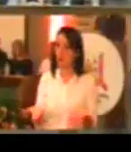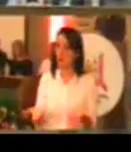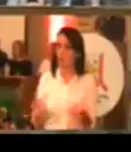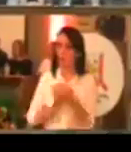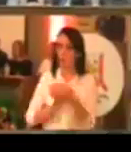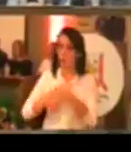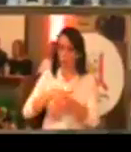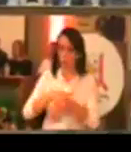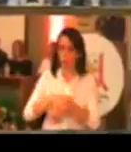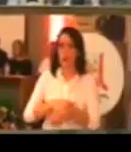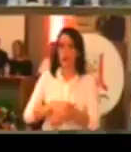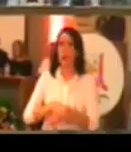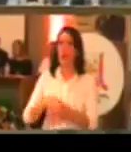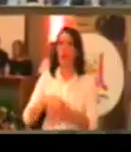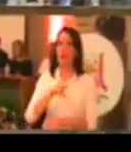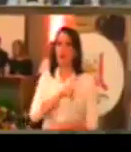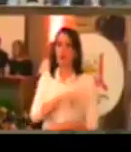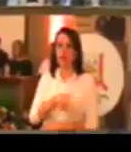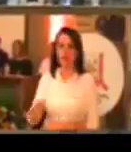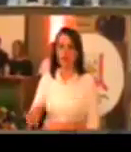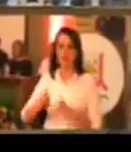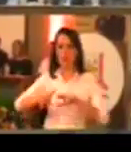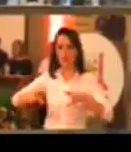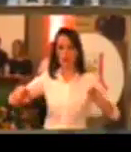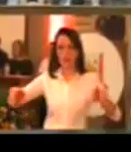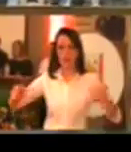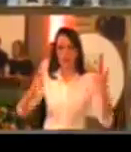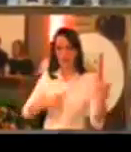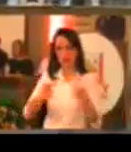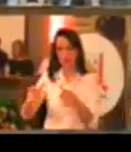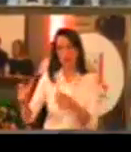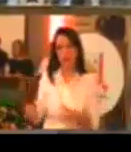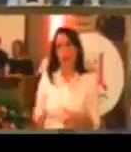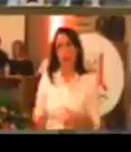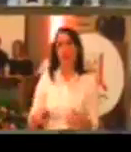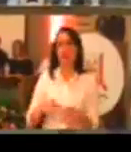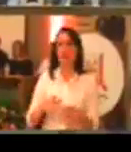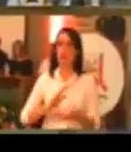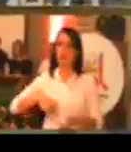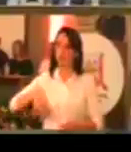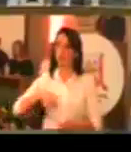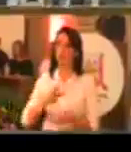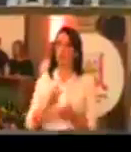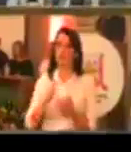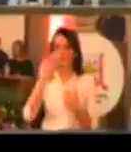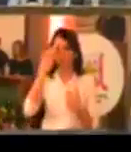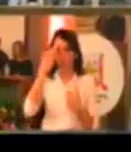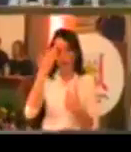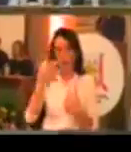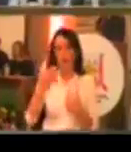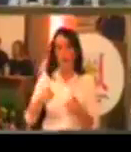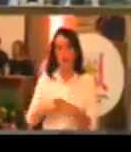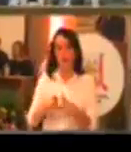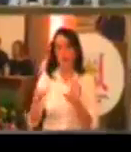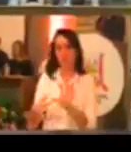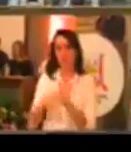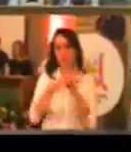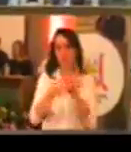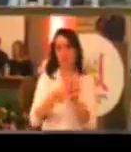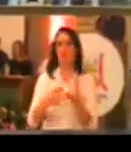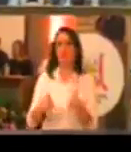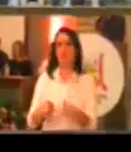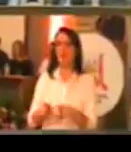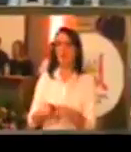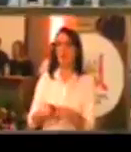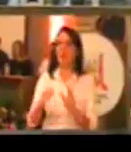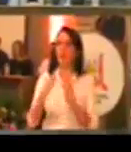nesta noite por presidentes de várias câmaras, e a eles um gesto desta relação cada vez mais